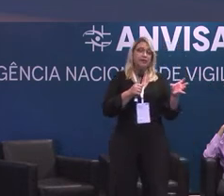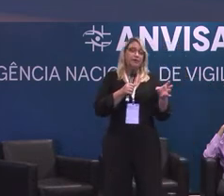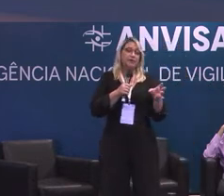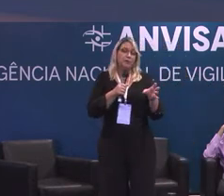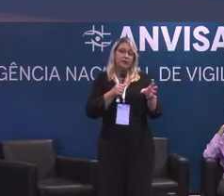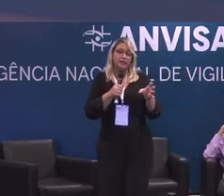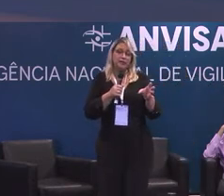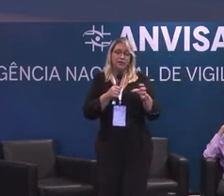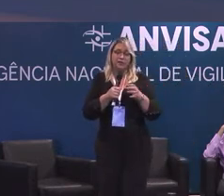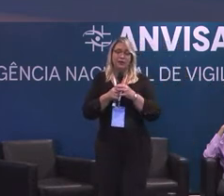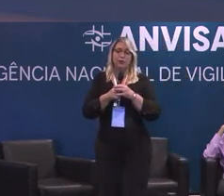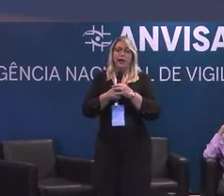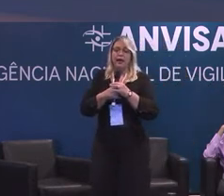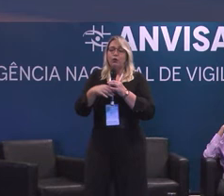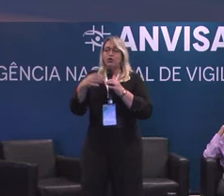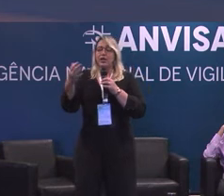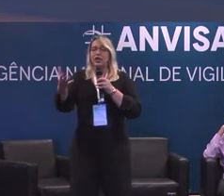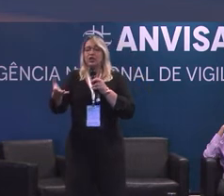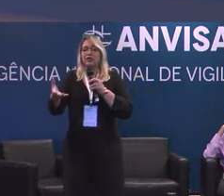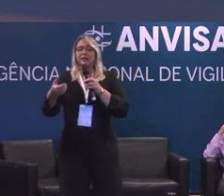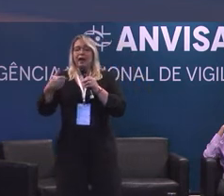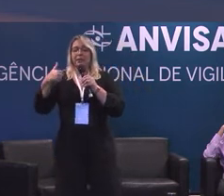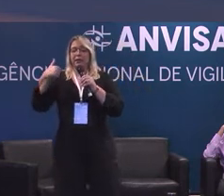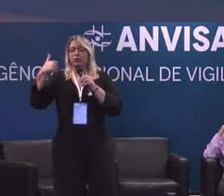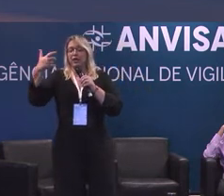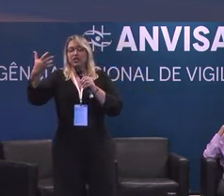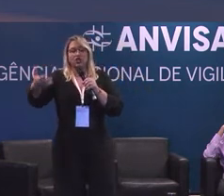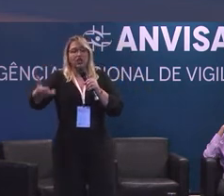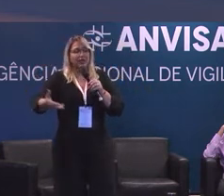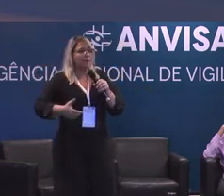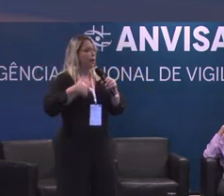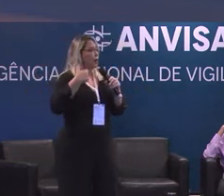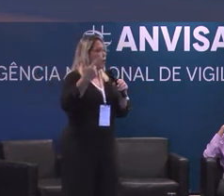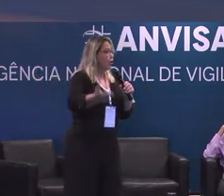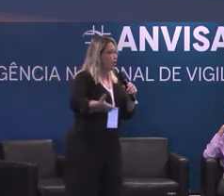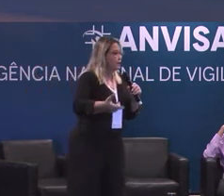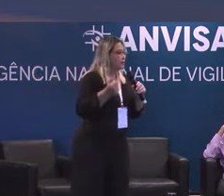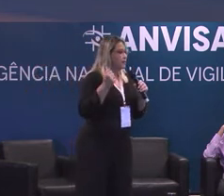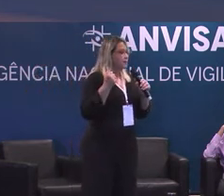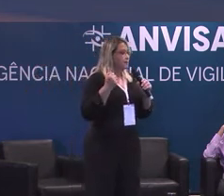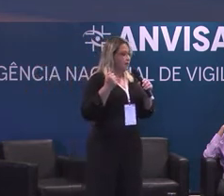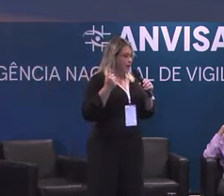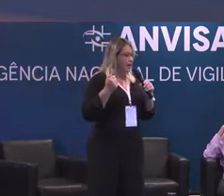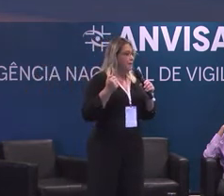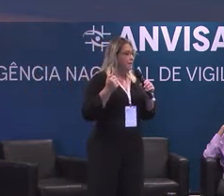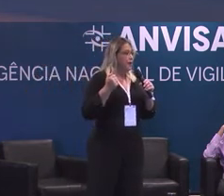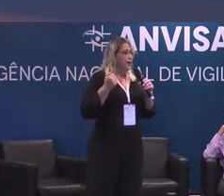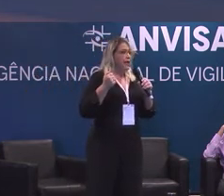ações específicas. Então, hoje é que a gente sabe, hoje é que a gente já trabalha ROIS, né,